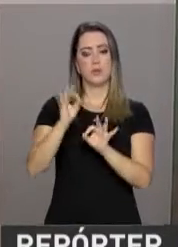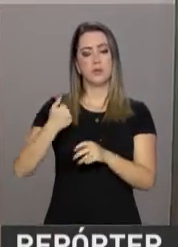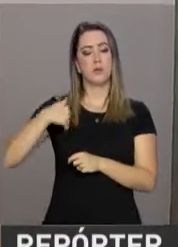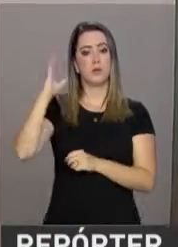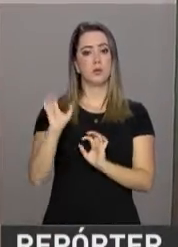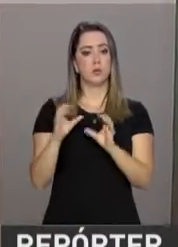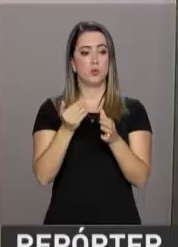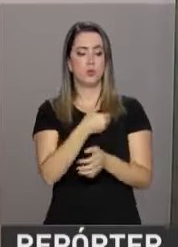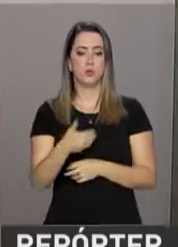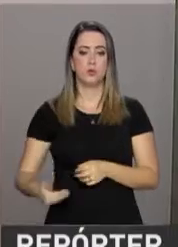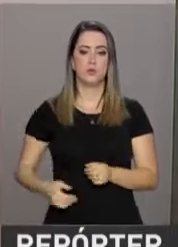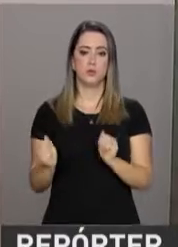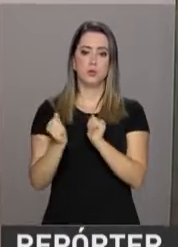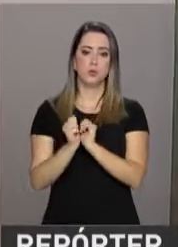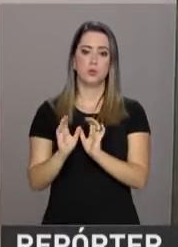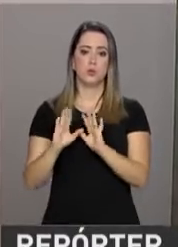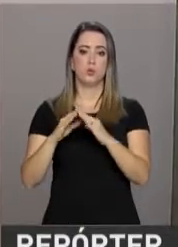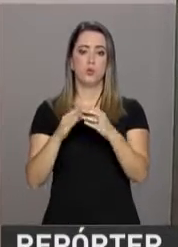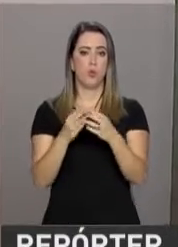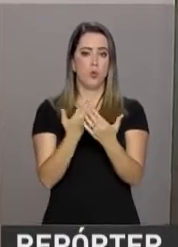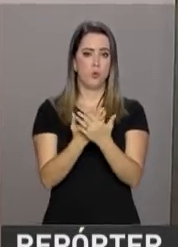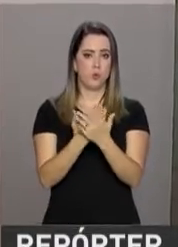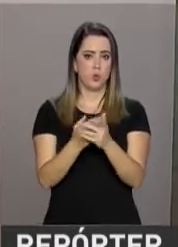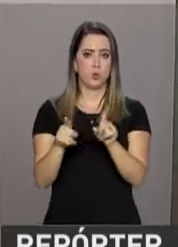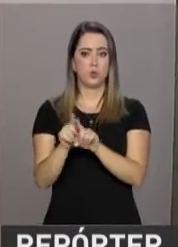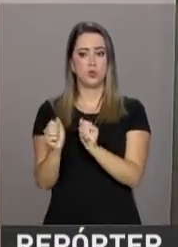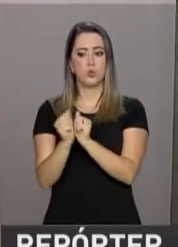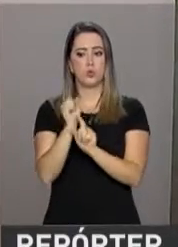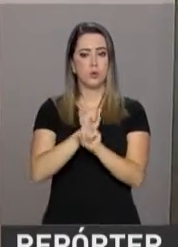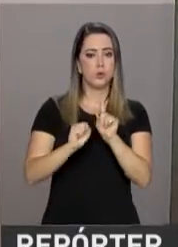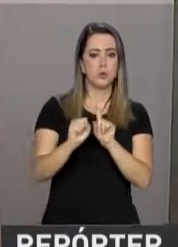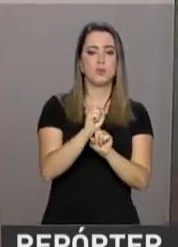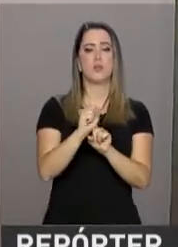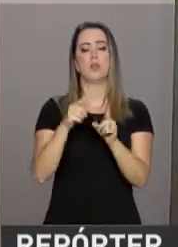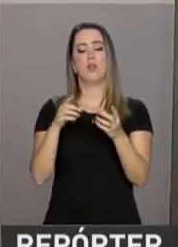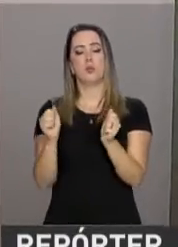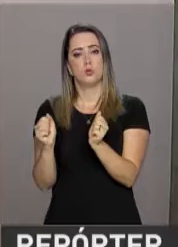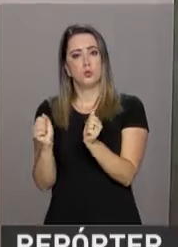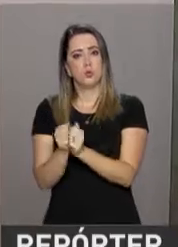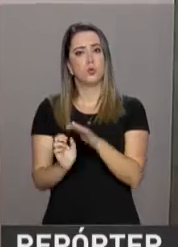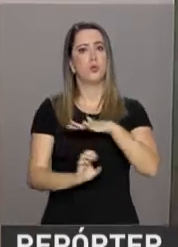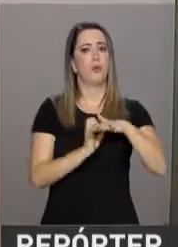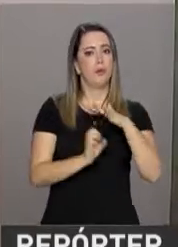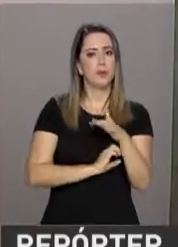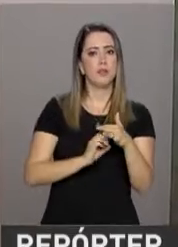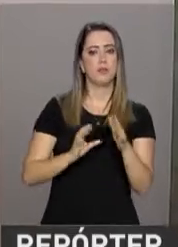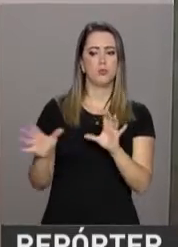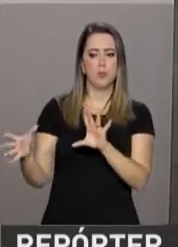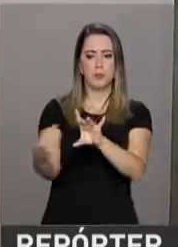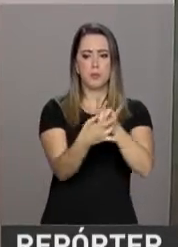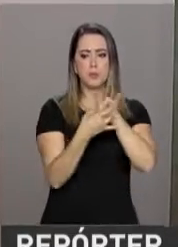o poder público a academia a sociedade civil os empresários para que nós possamos desenvolver